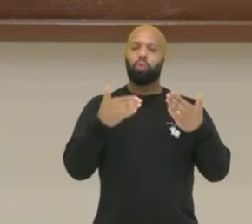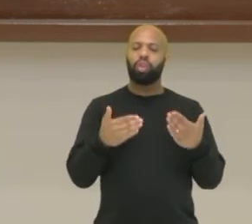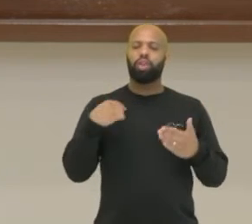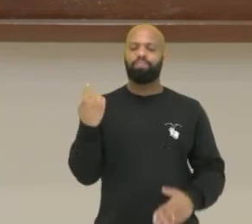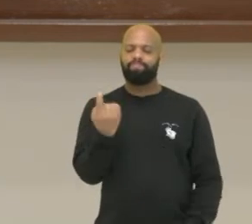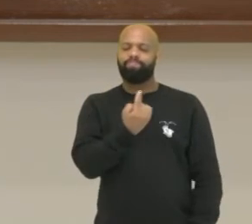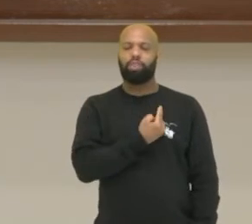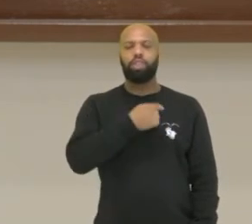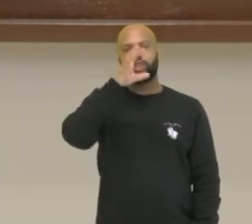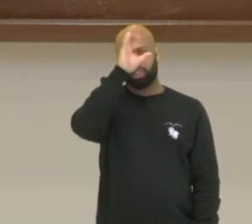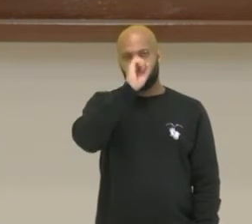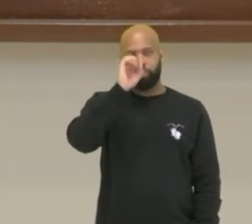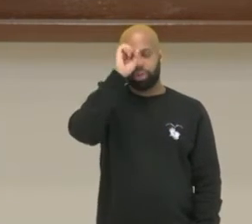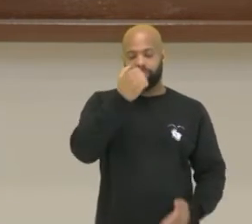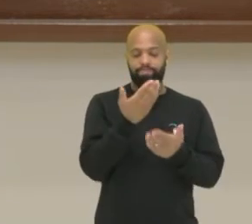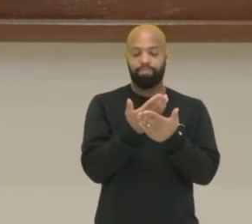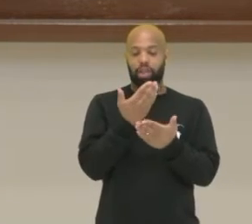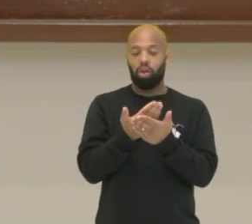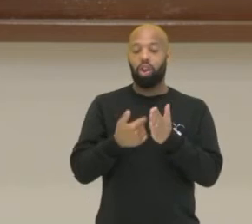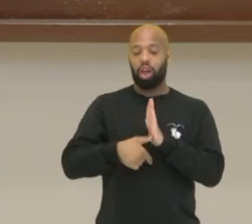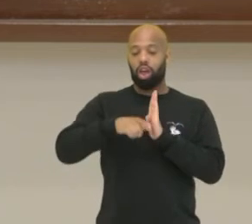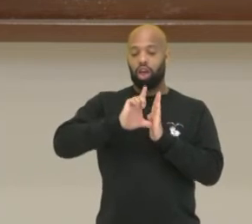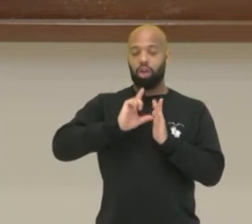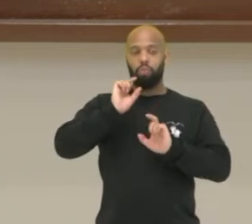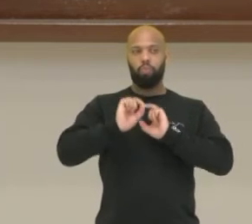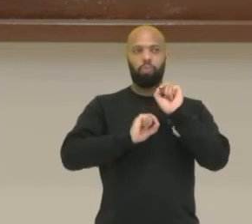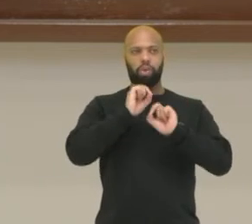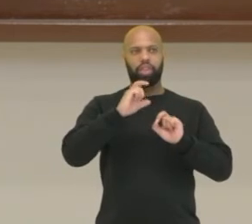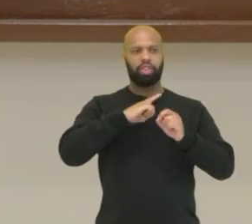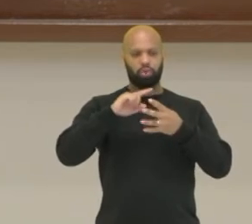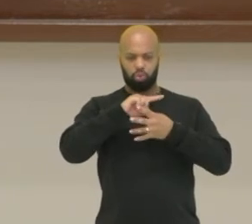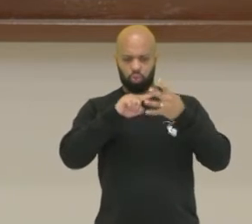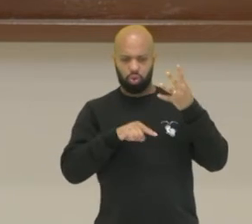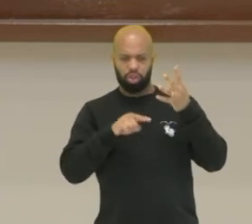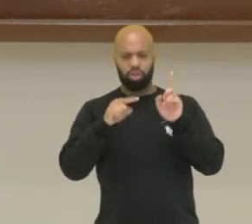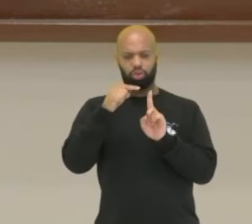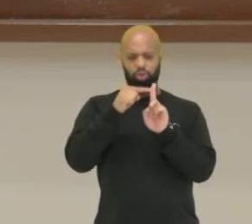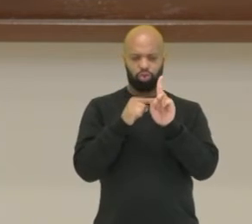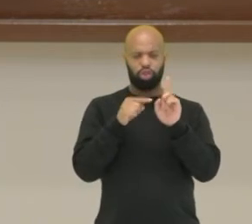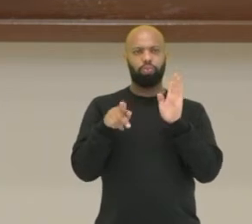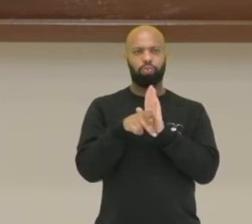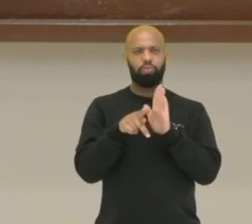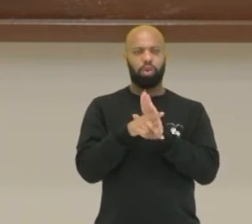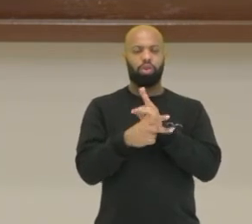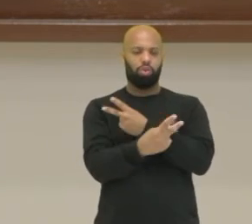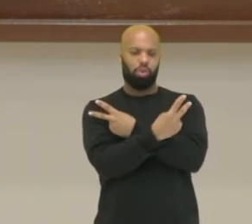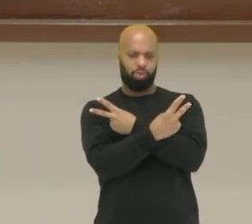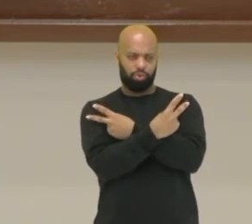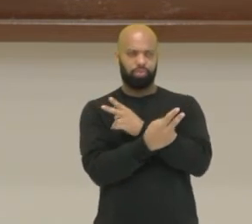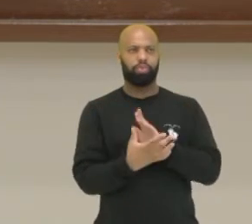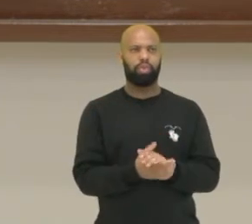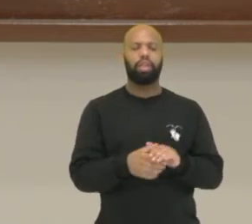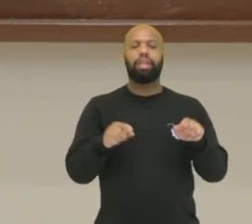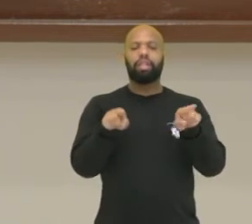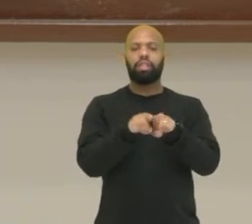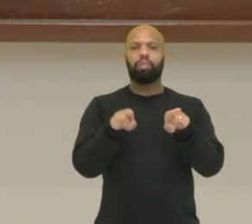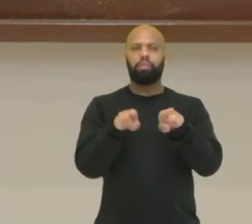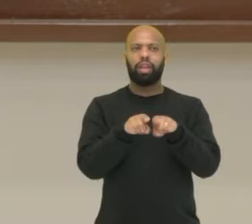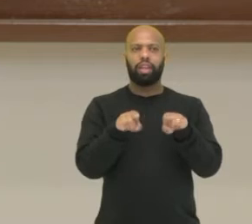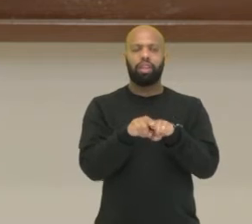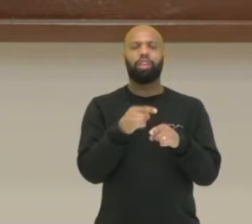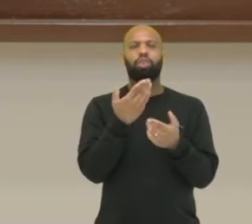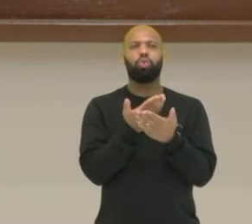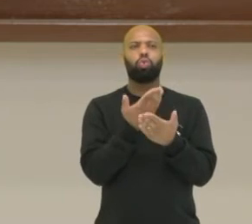aprendemos na aula anterior sobre os 4 tipos de cromossomos e falamos aí,